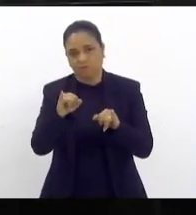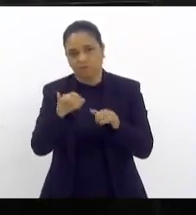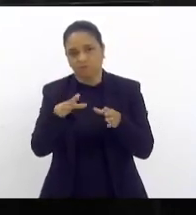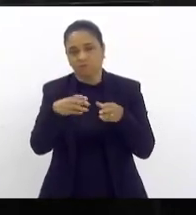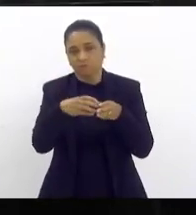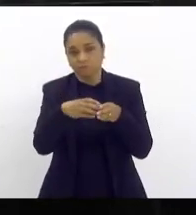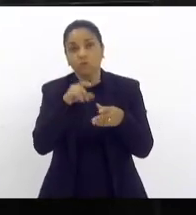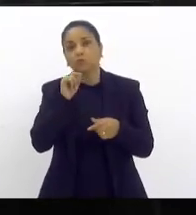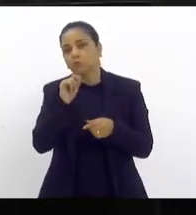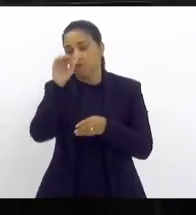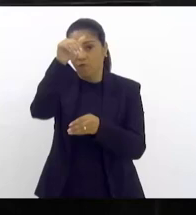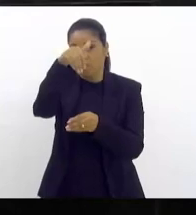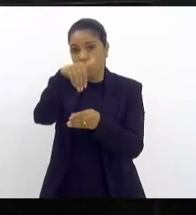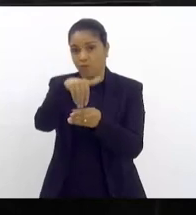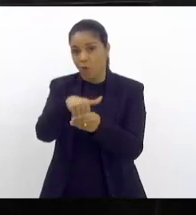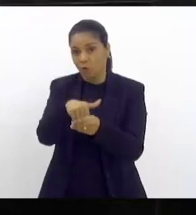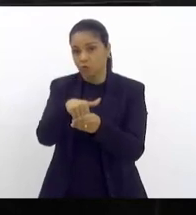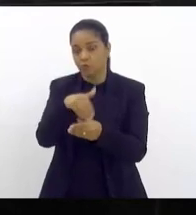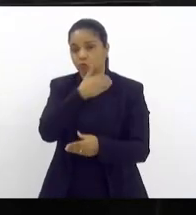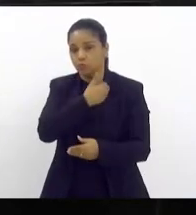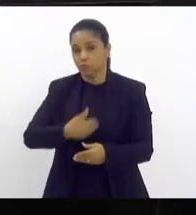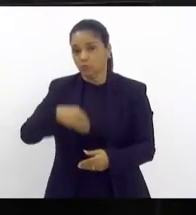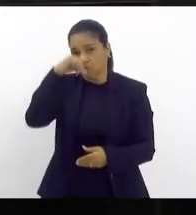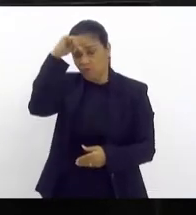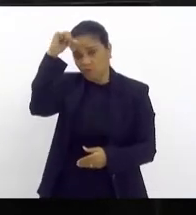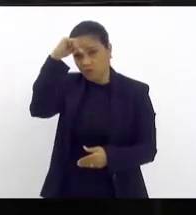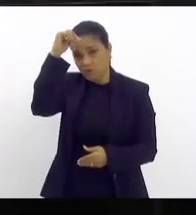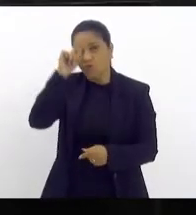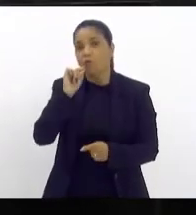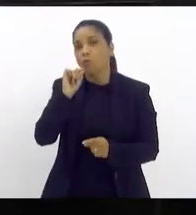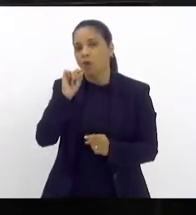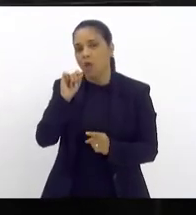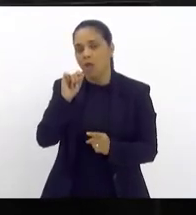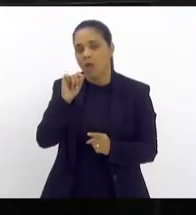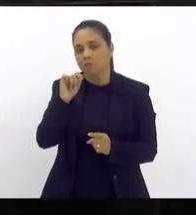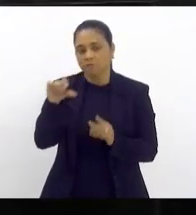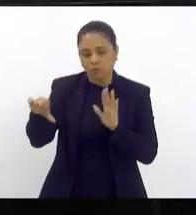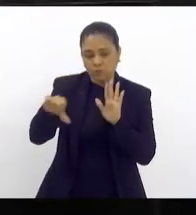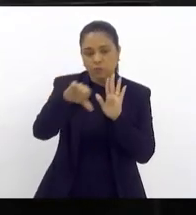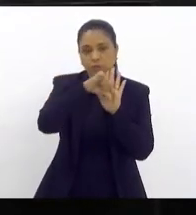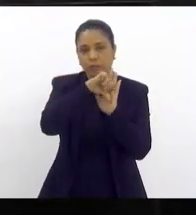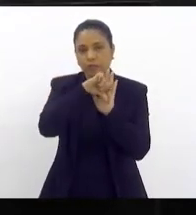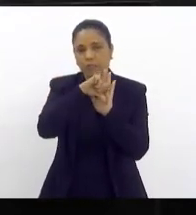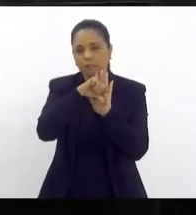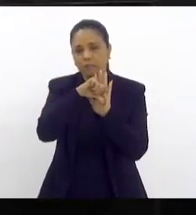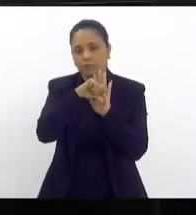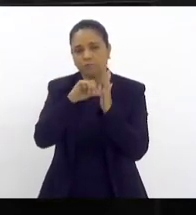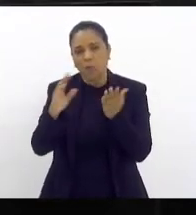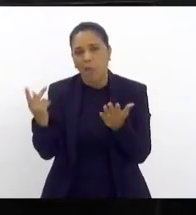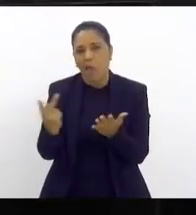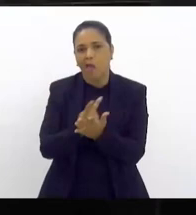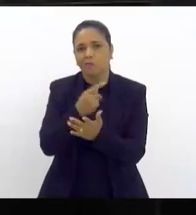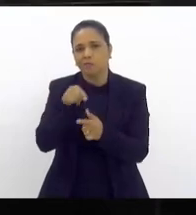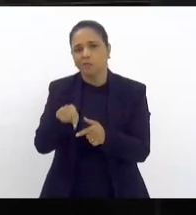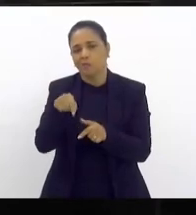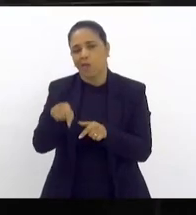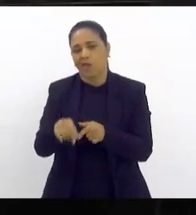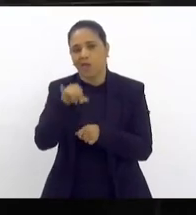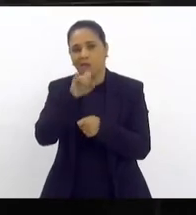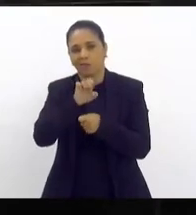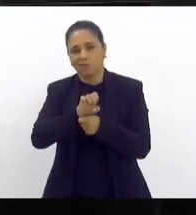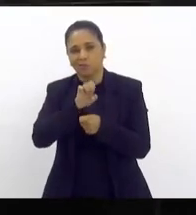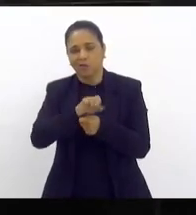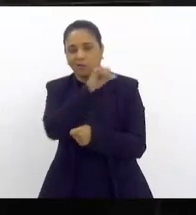que dá voto que deu Voto para esse Governador foram as chacinas realizadas no Rio de Janeiro foram os corpos deixados